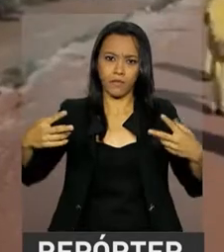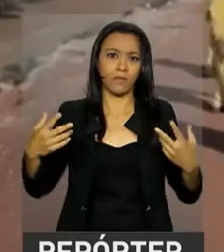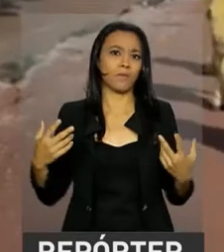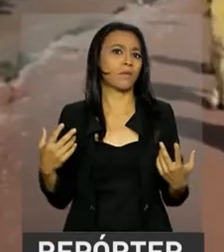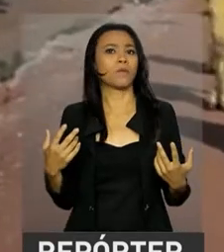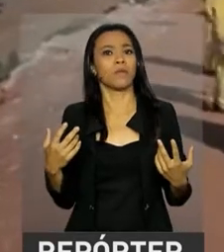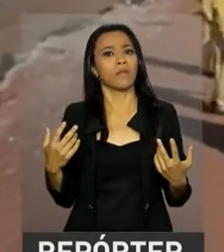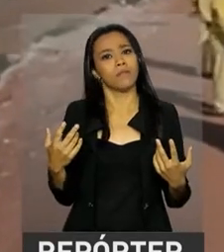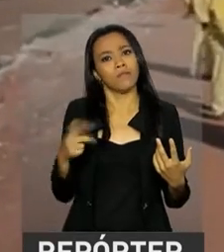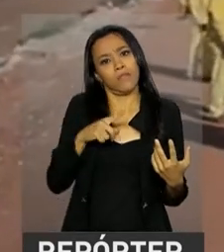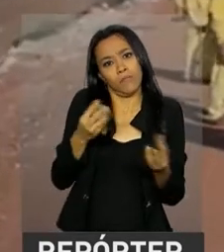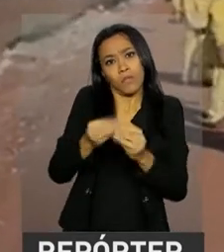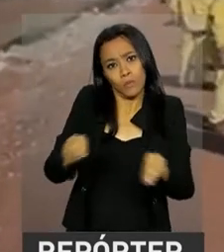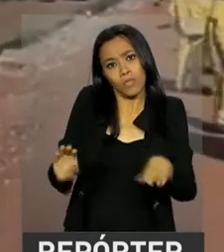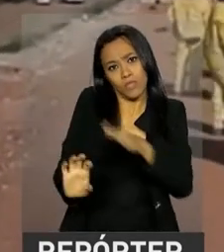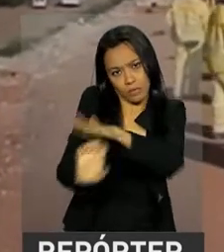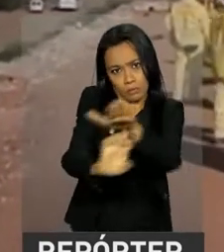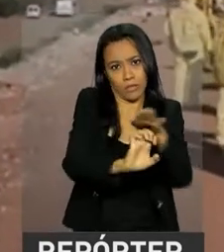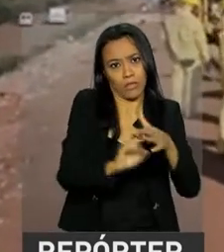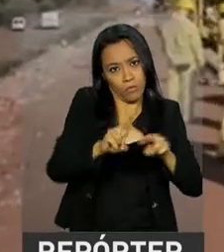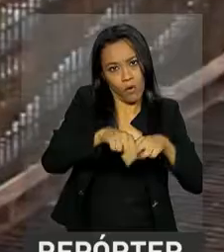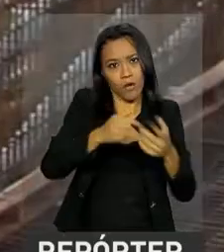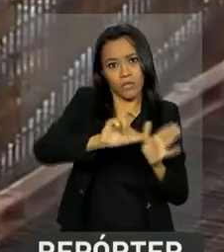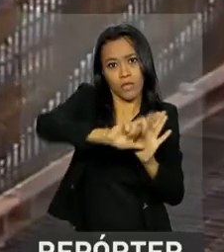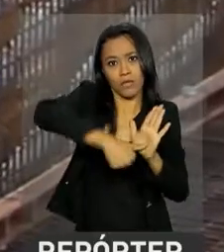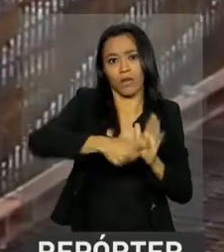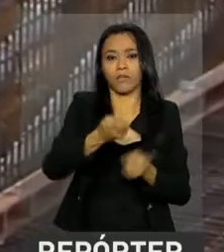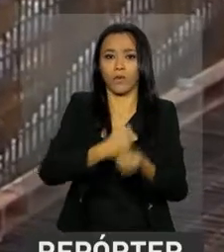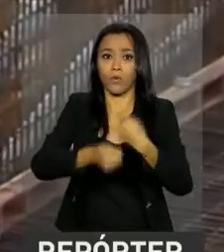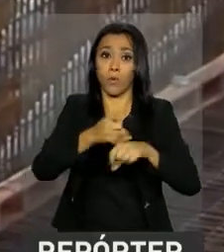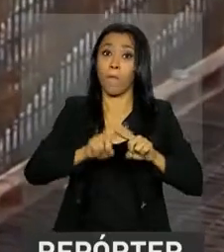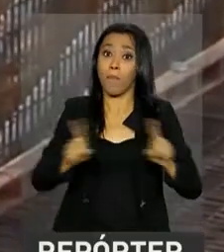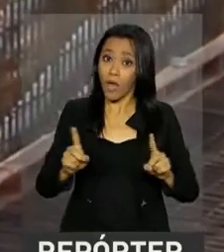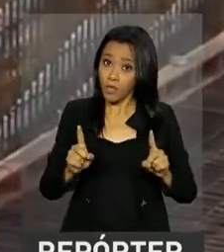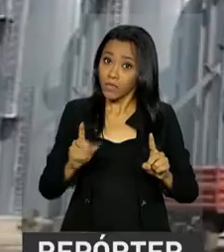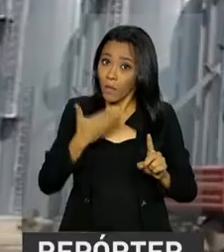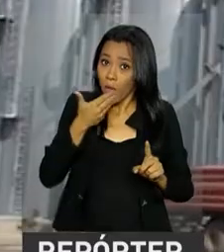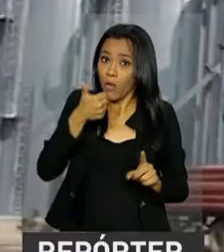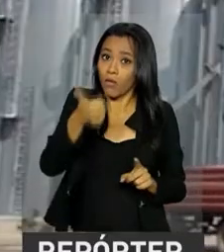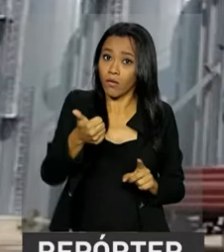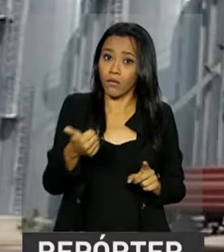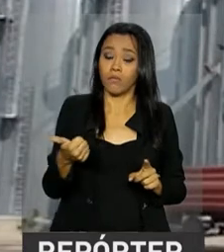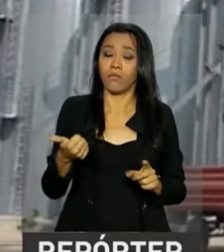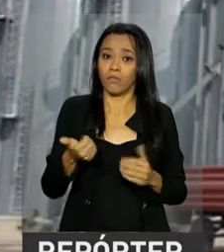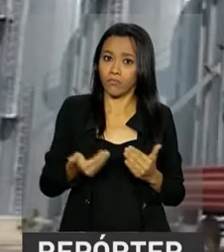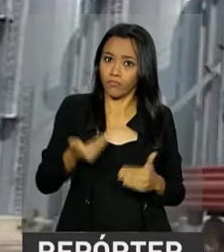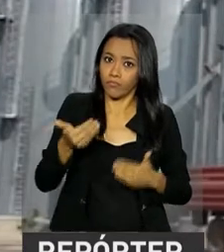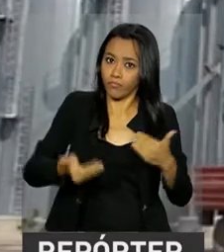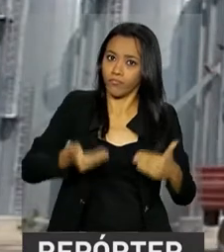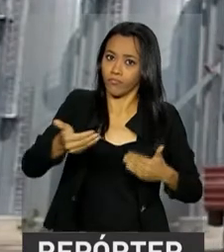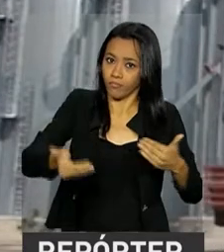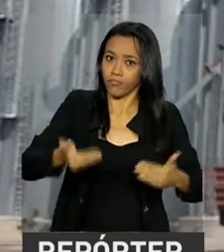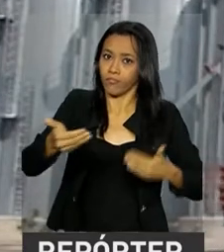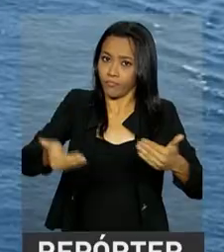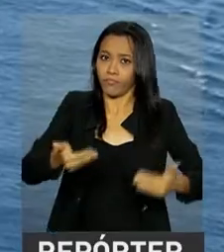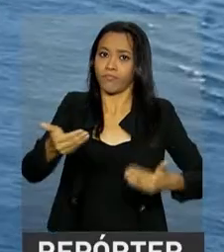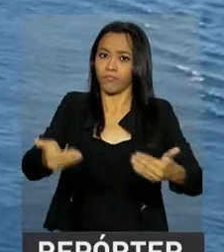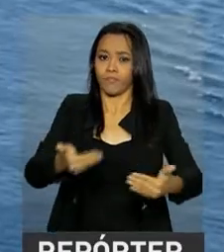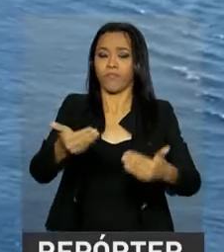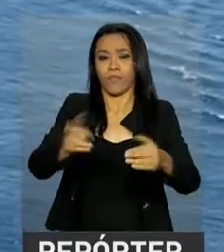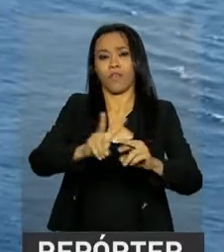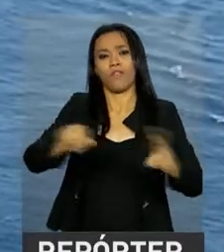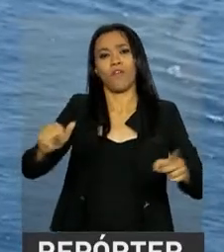mostrar o prejuízo importante é que o estado está melhorando lojista diminuindo e vai gerar um resultado